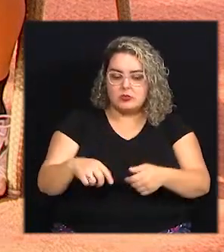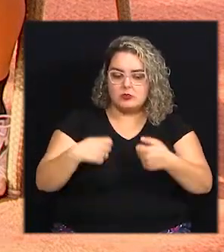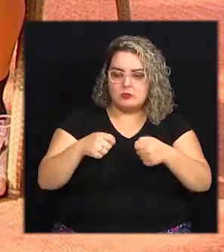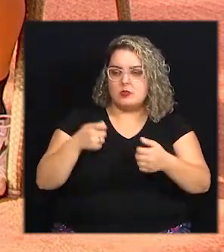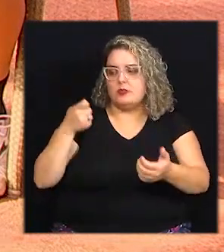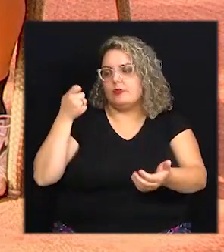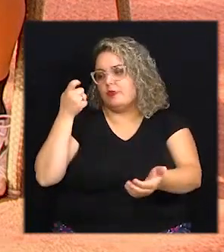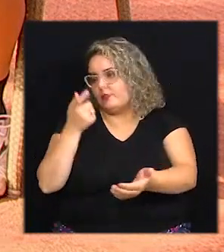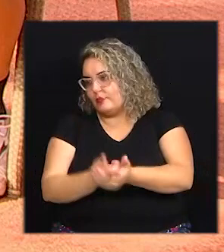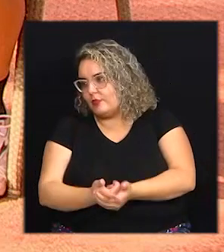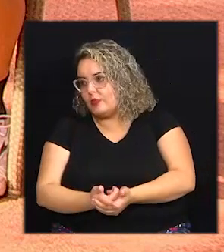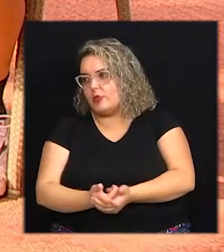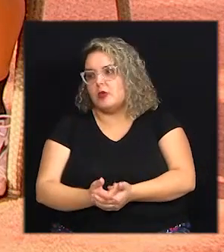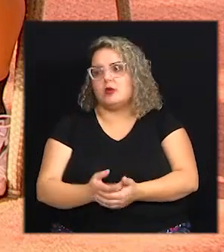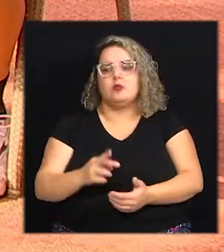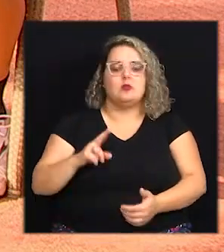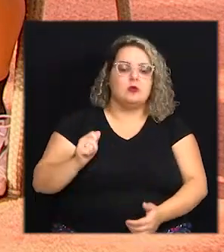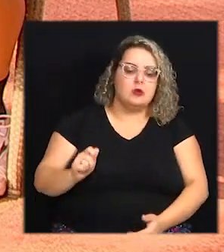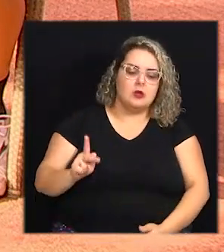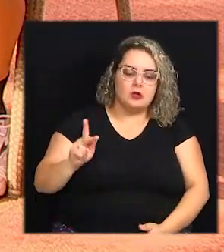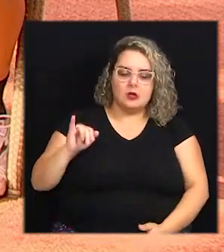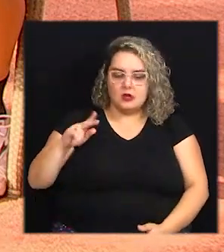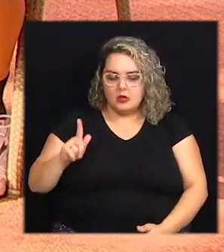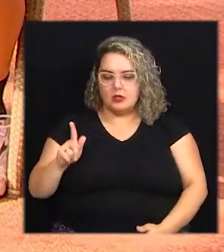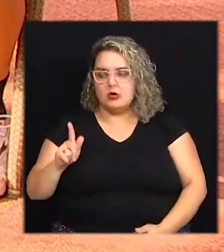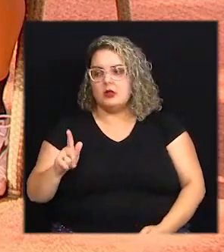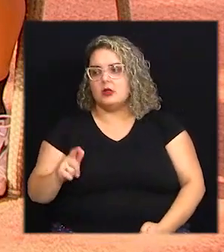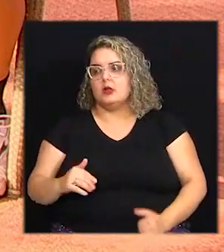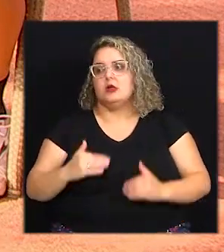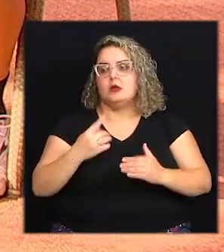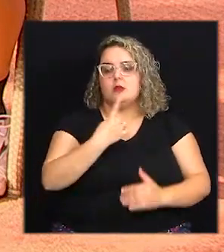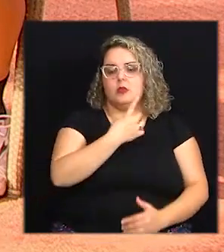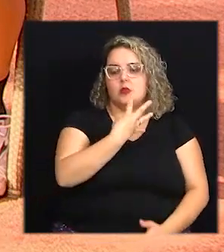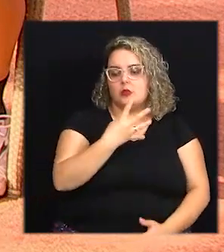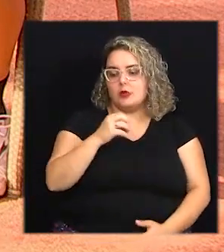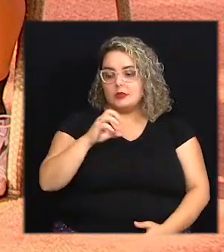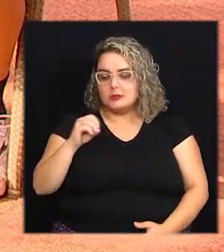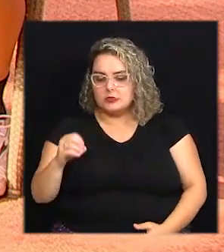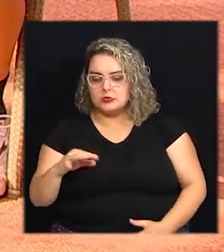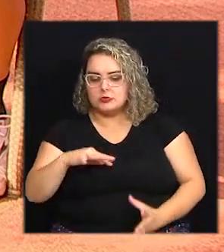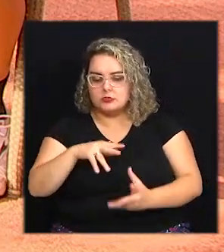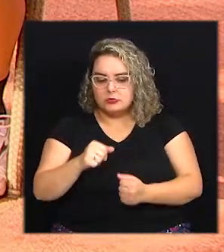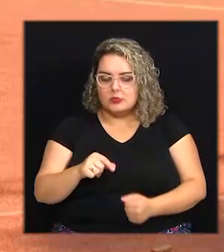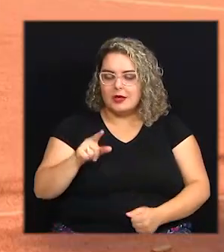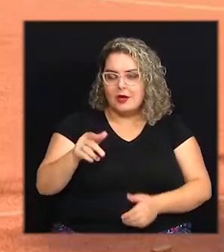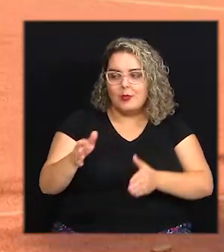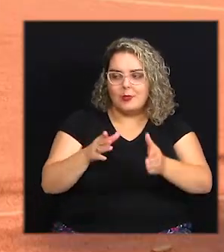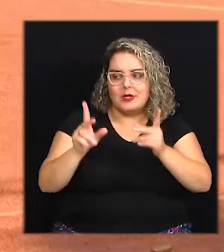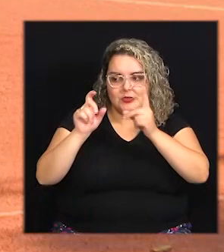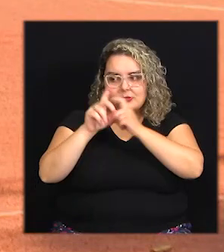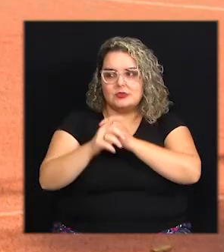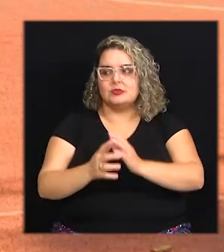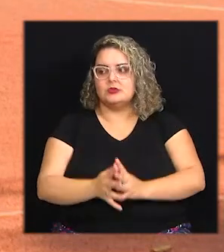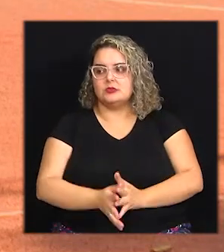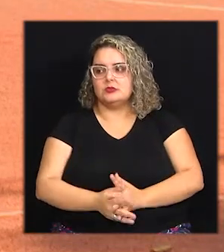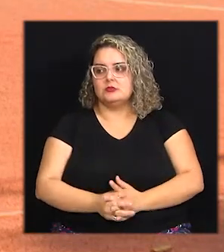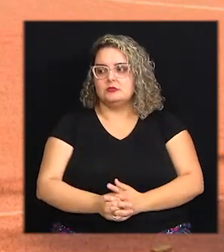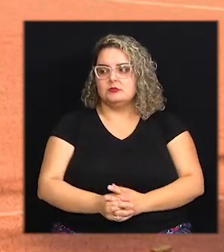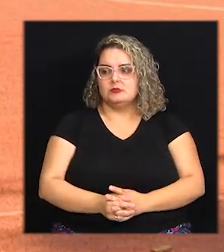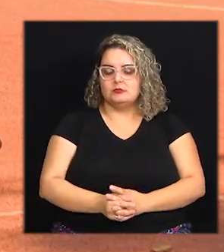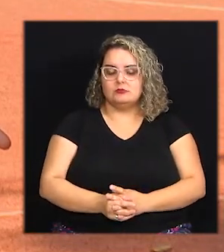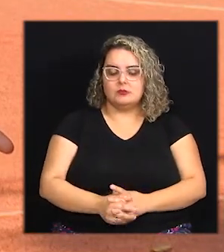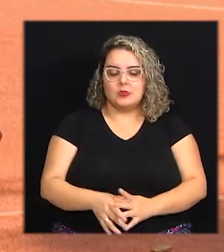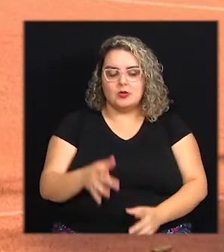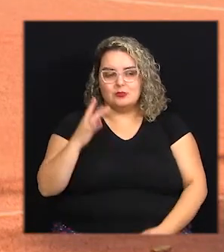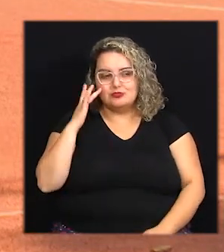precisa custear, que você está com um ranking alto, número 1.400 do mundo, esse é o momento mais difícil, Matheus? Cara, eu não sei